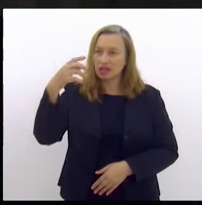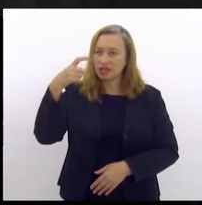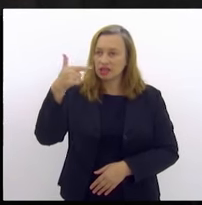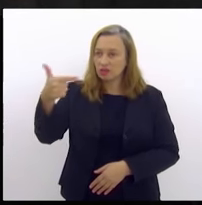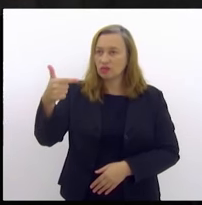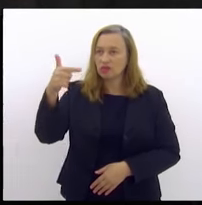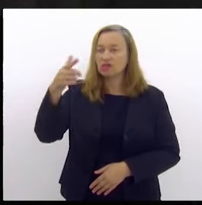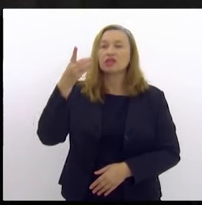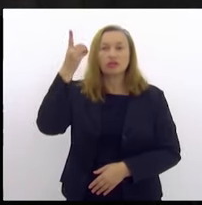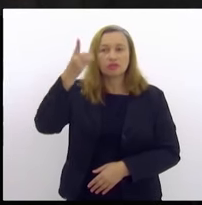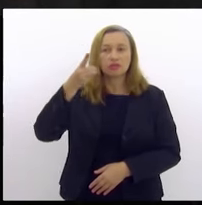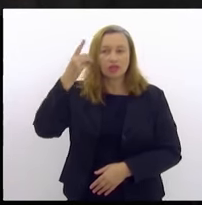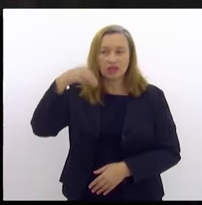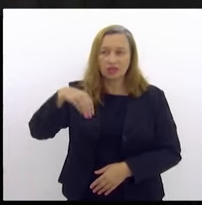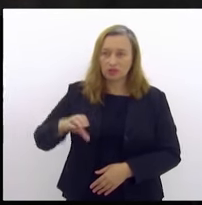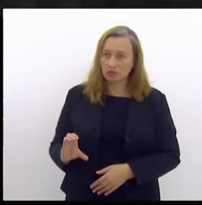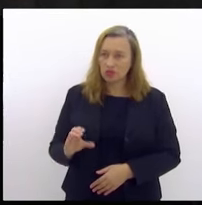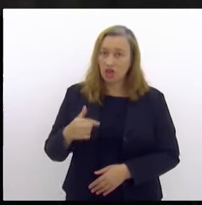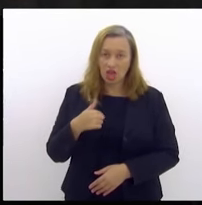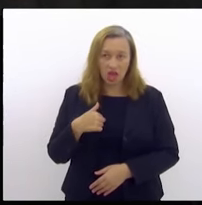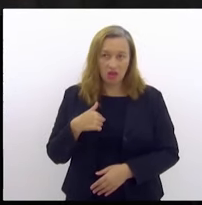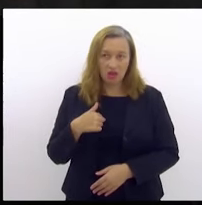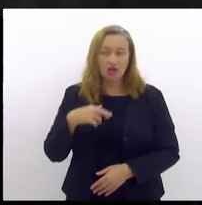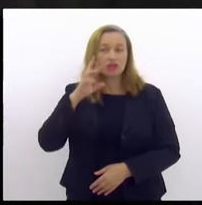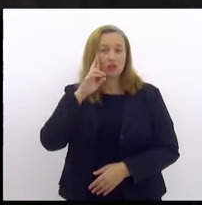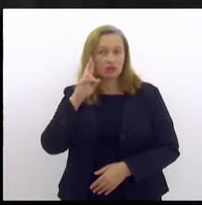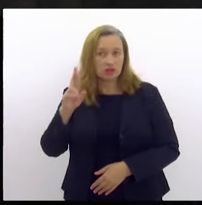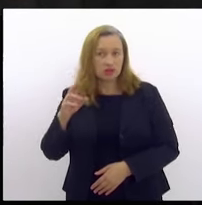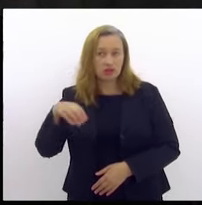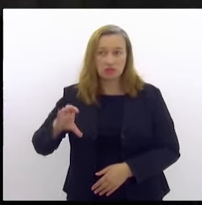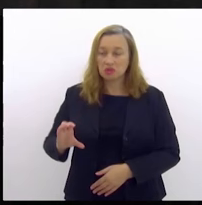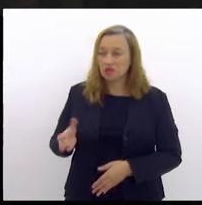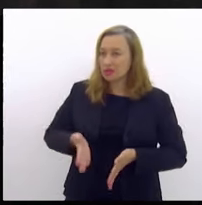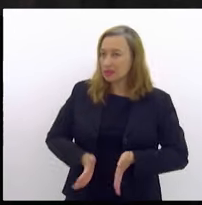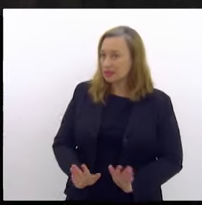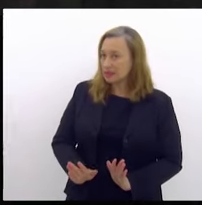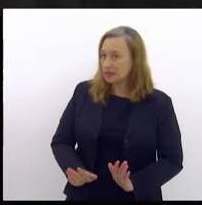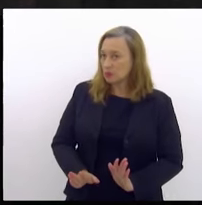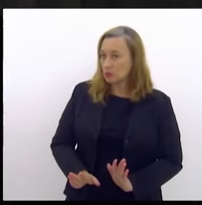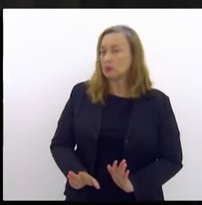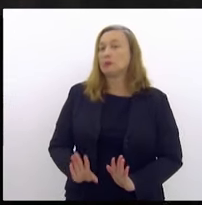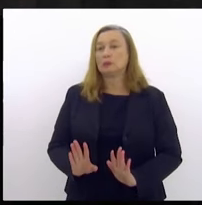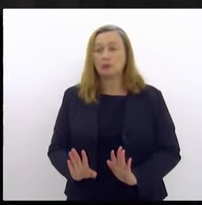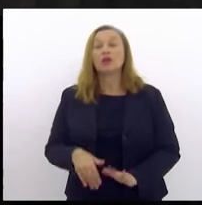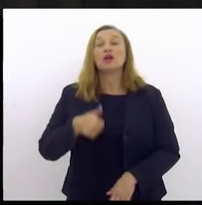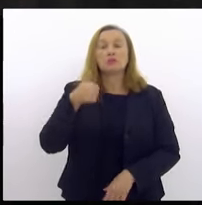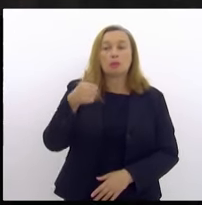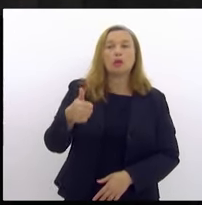1942, deputado Carlos Mink. Nem eu, nem Vossa Excelência éramos nascidos ainda.